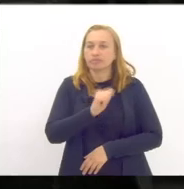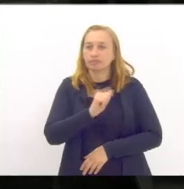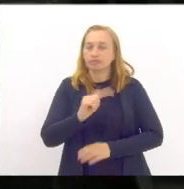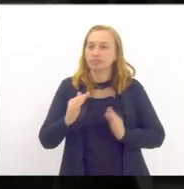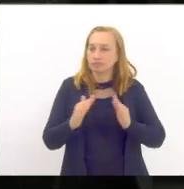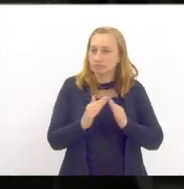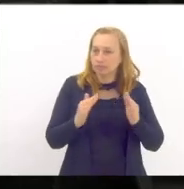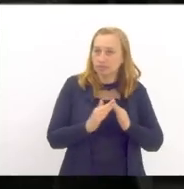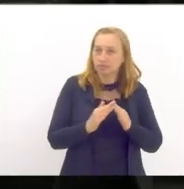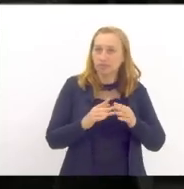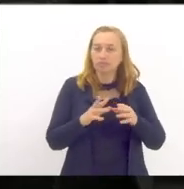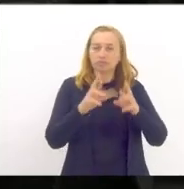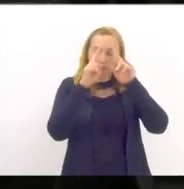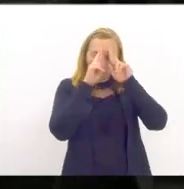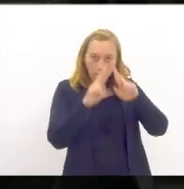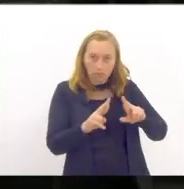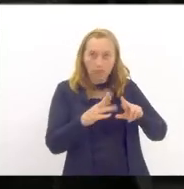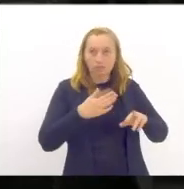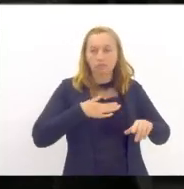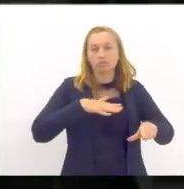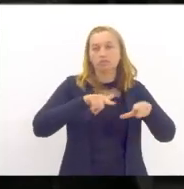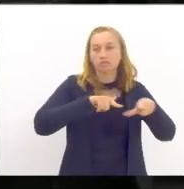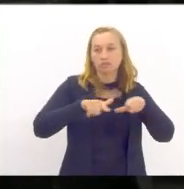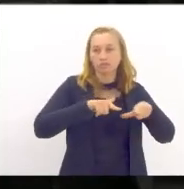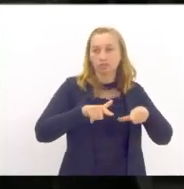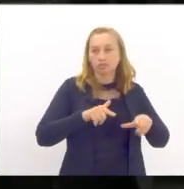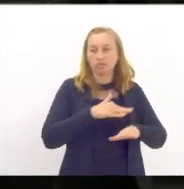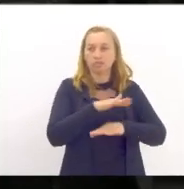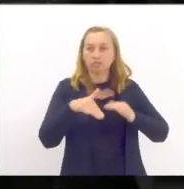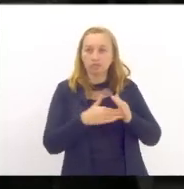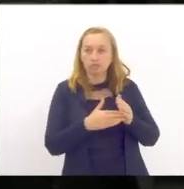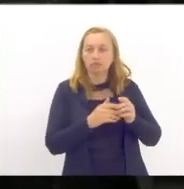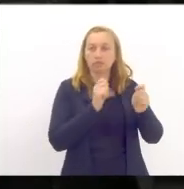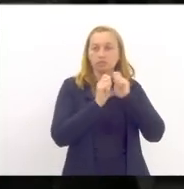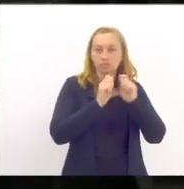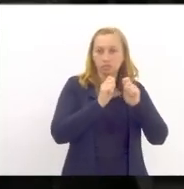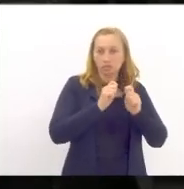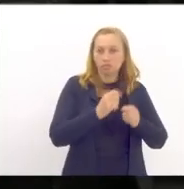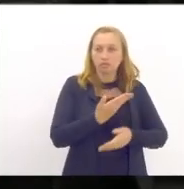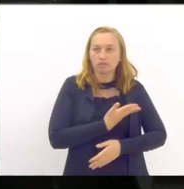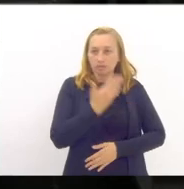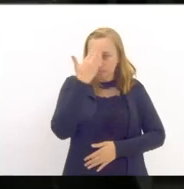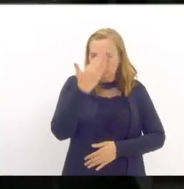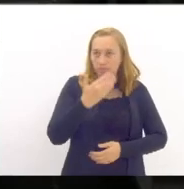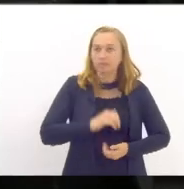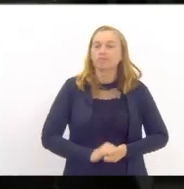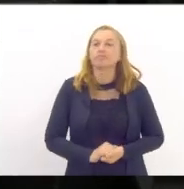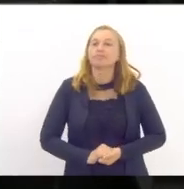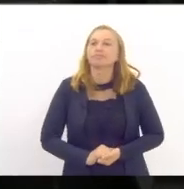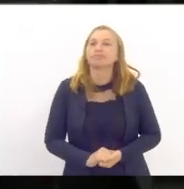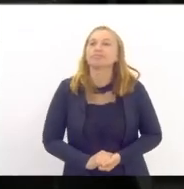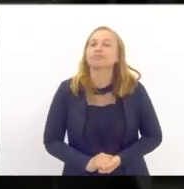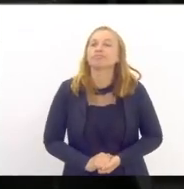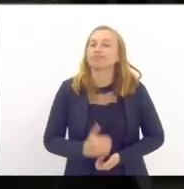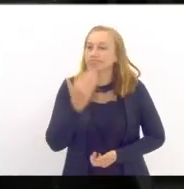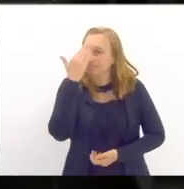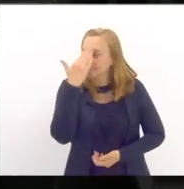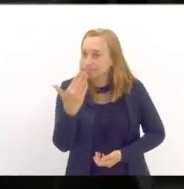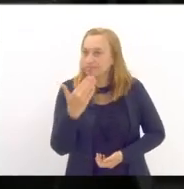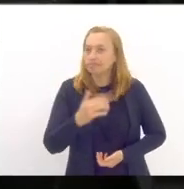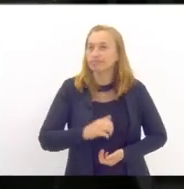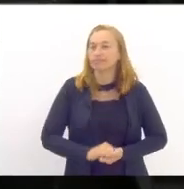um profundo respeito pelo meu trabalho e pelo trabalho de todos os colegas da imprensa. Muito obrigado. Queria